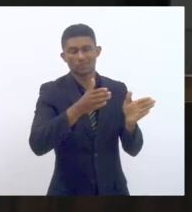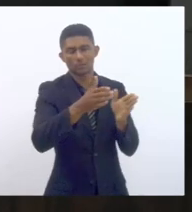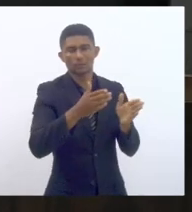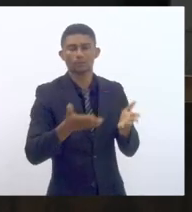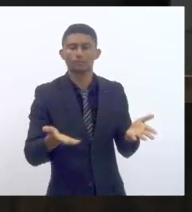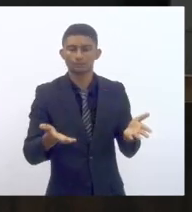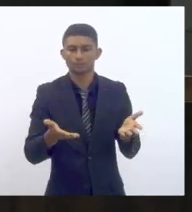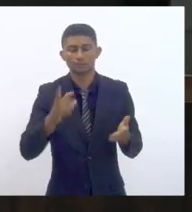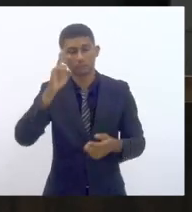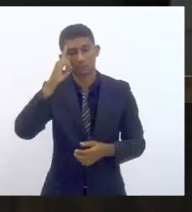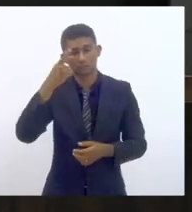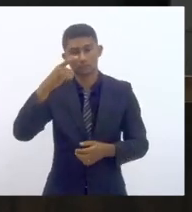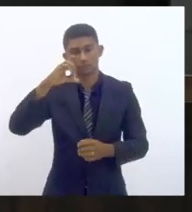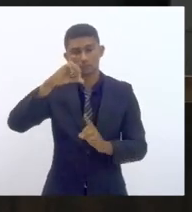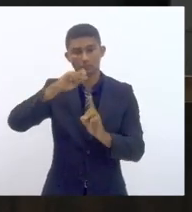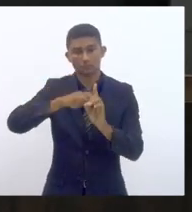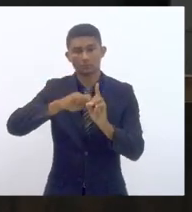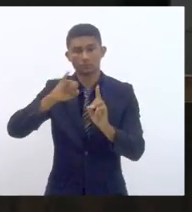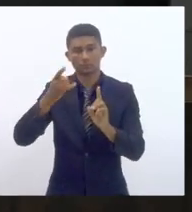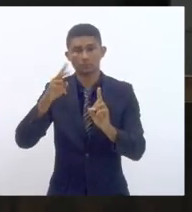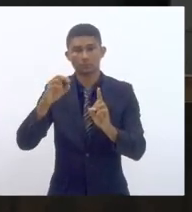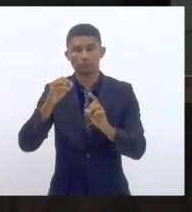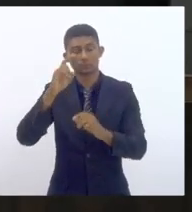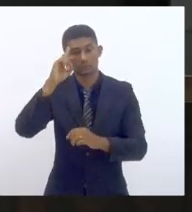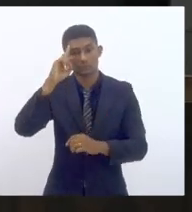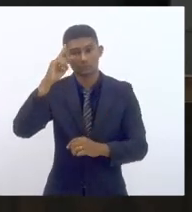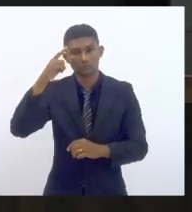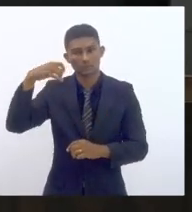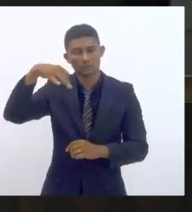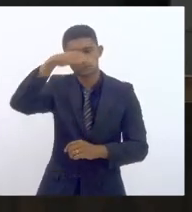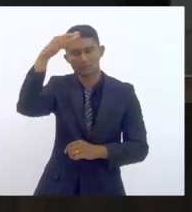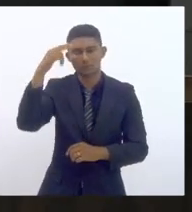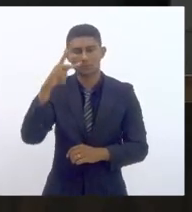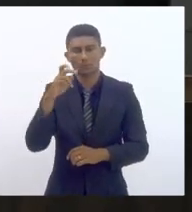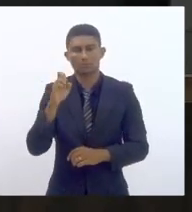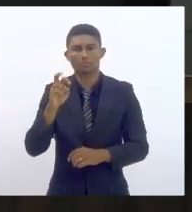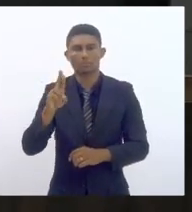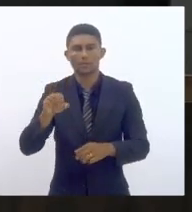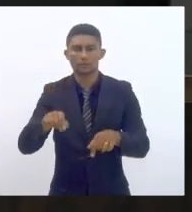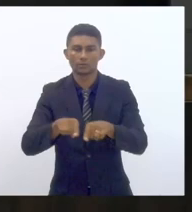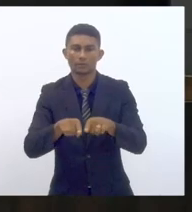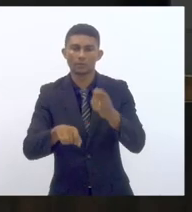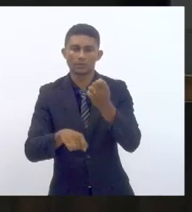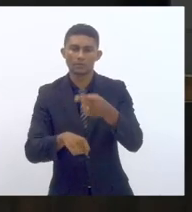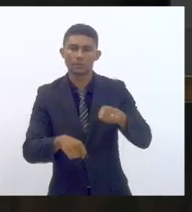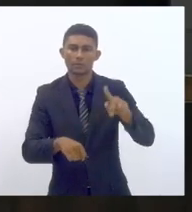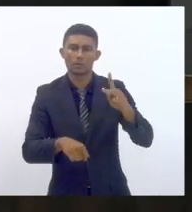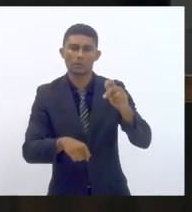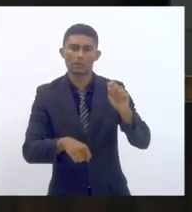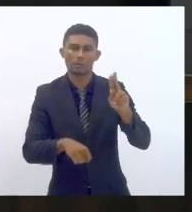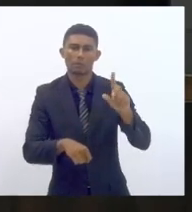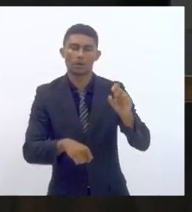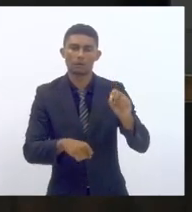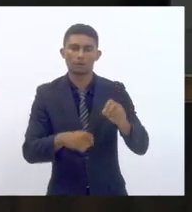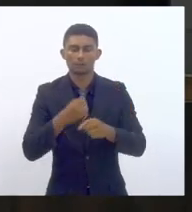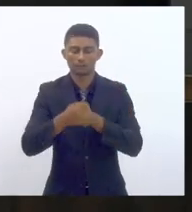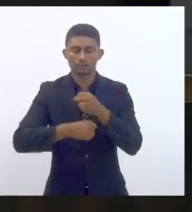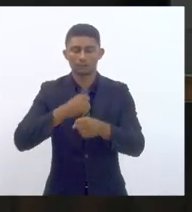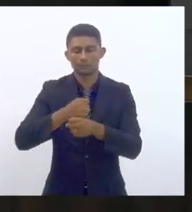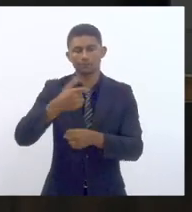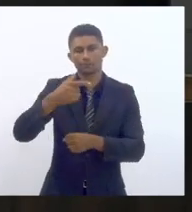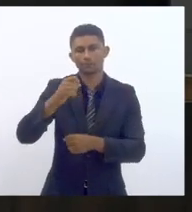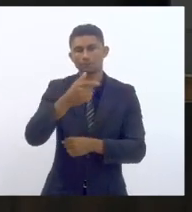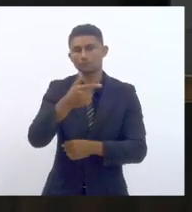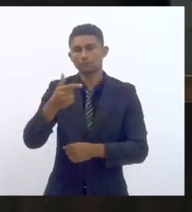extraordinária do dia 29 de junho, dia de São Pedro e São Paulo de 2022. presidência convida o deputado